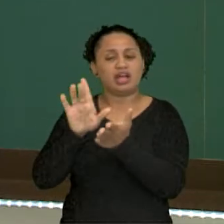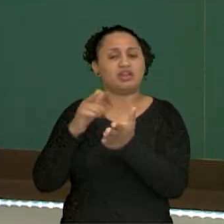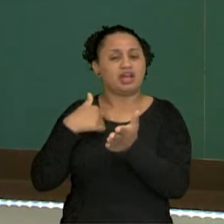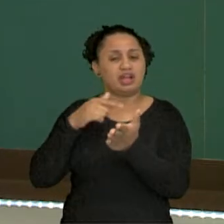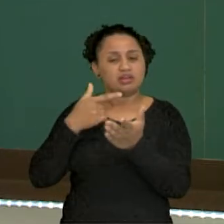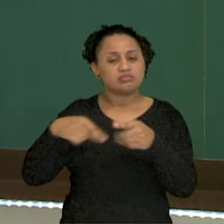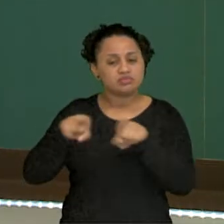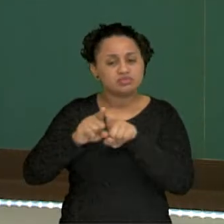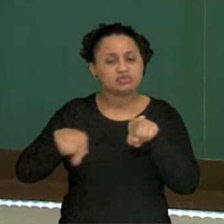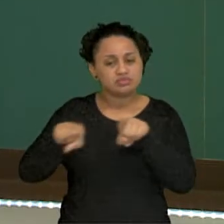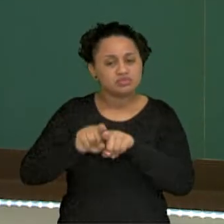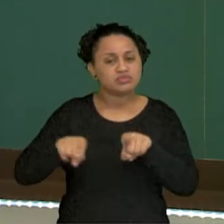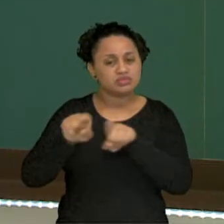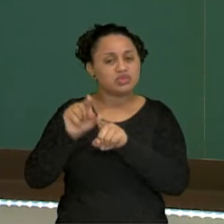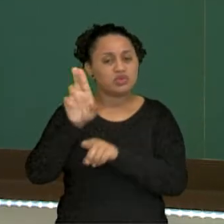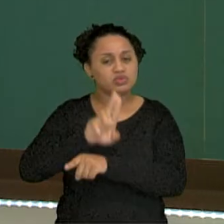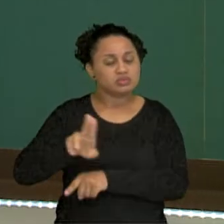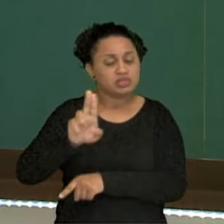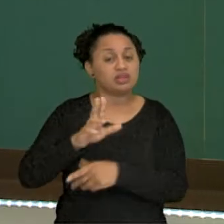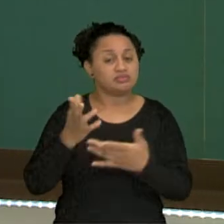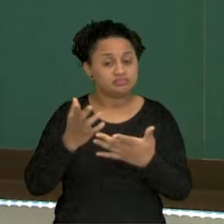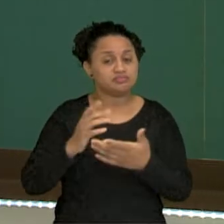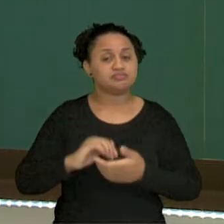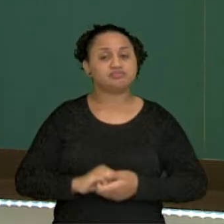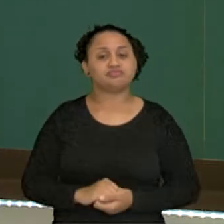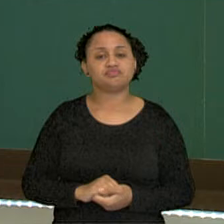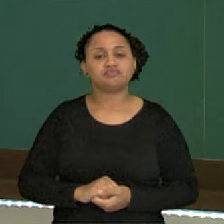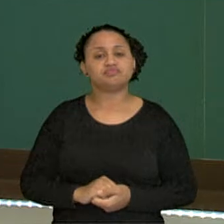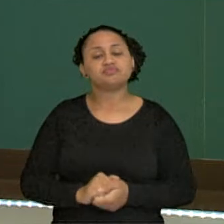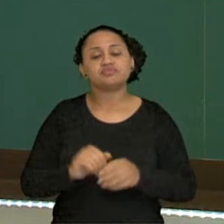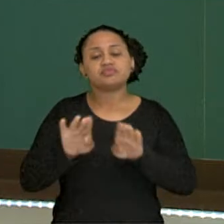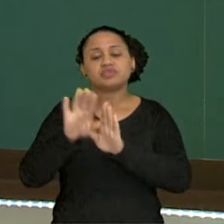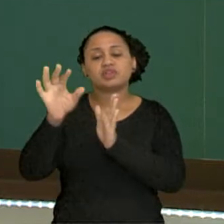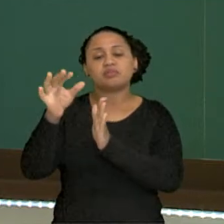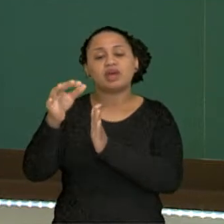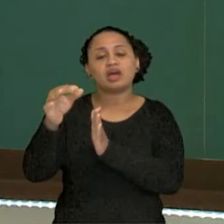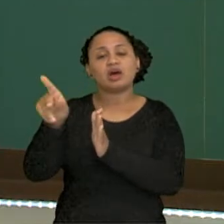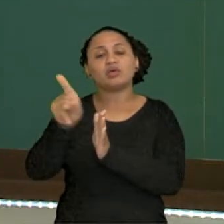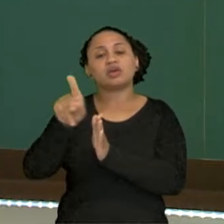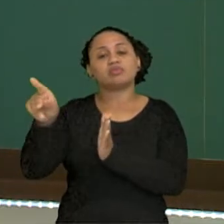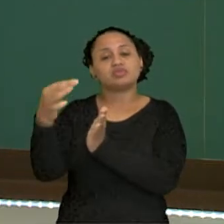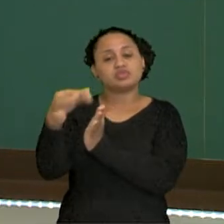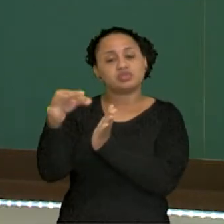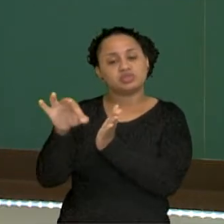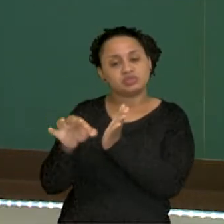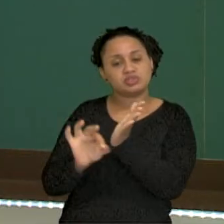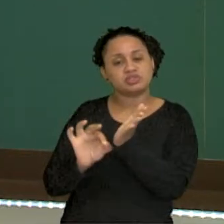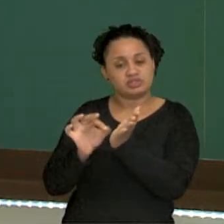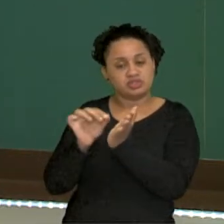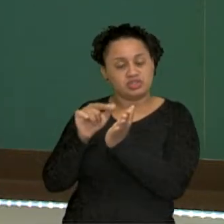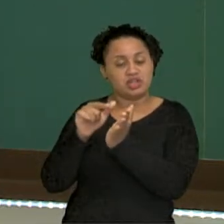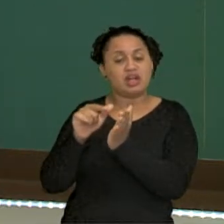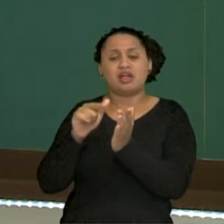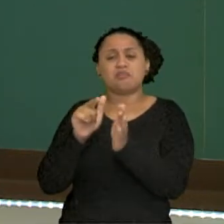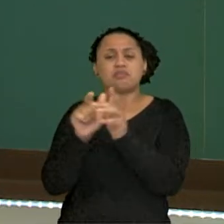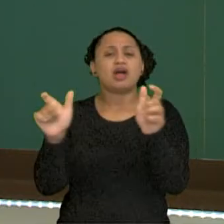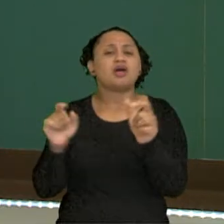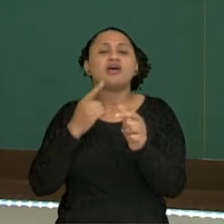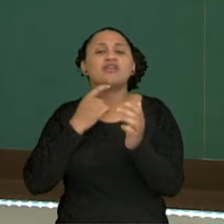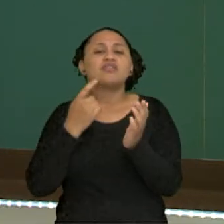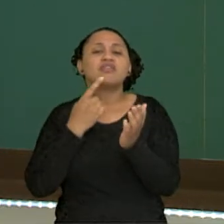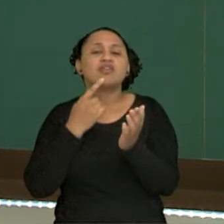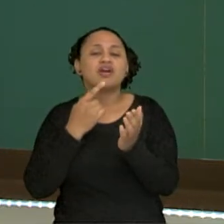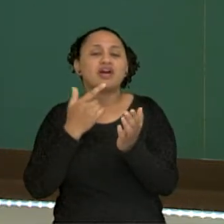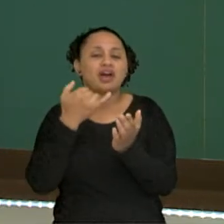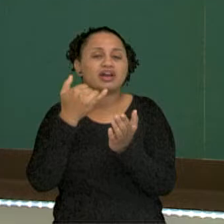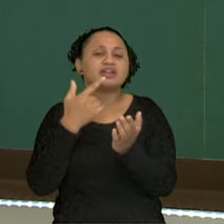uso, do autor, e as correções da professora, que geralmente eram vermelhas. Lembram da